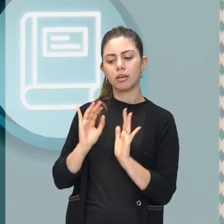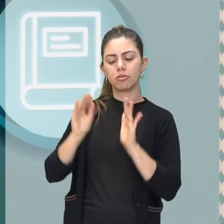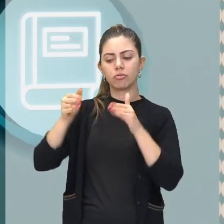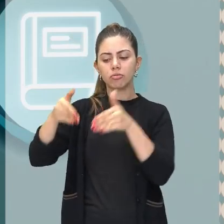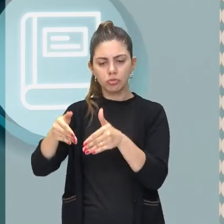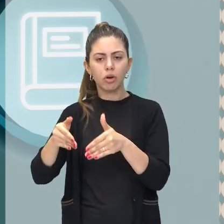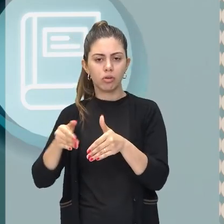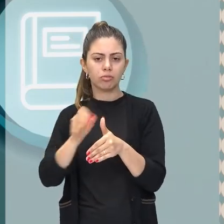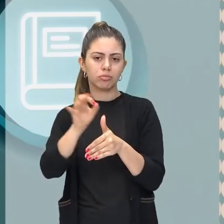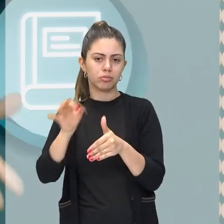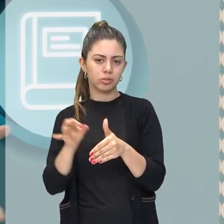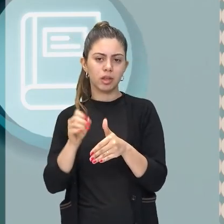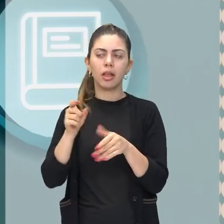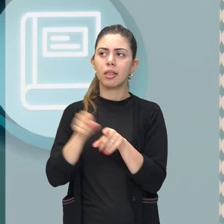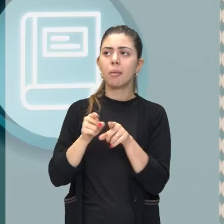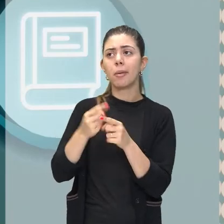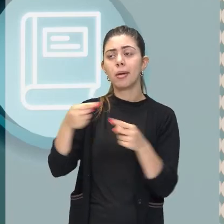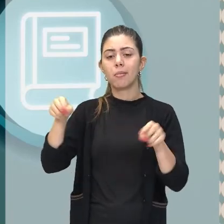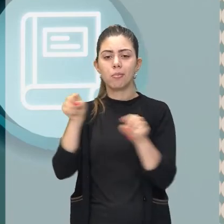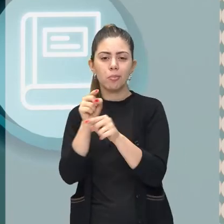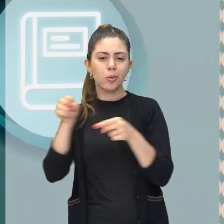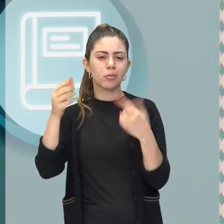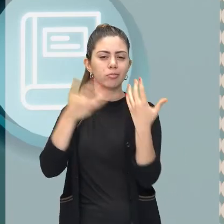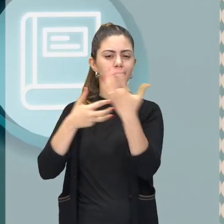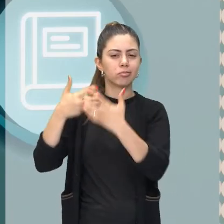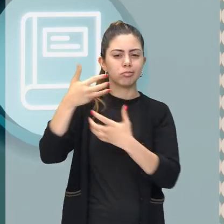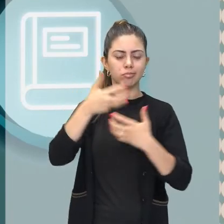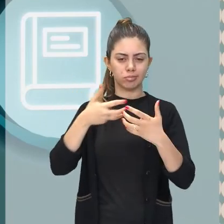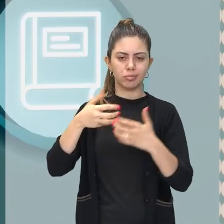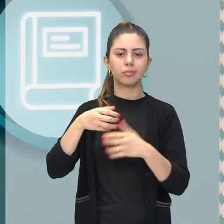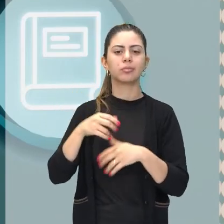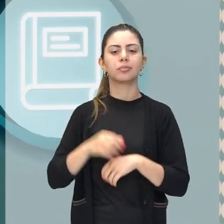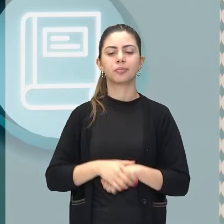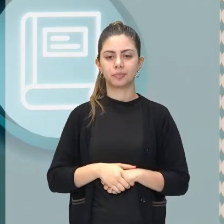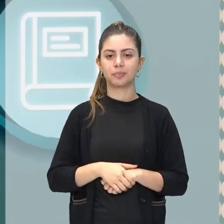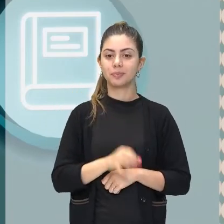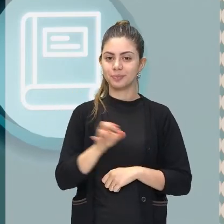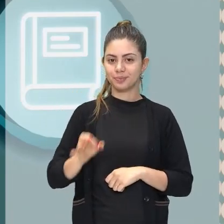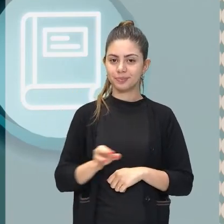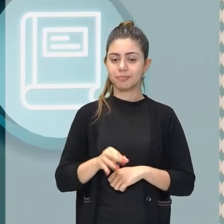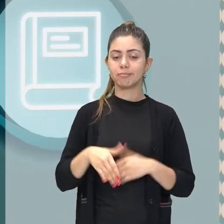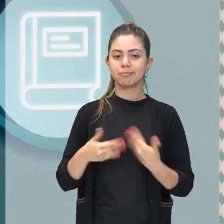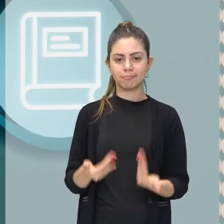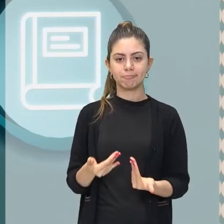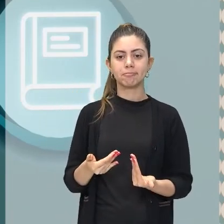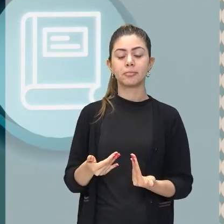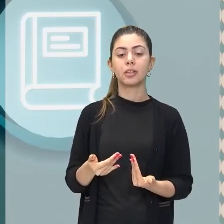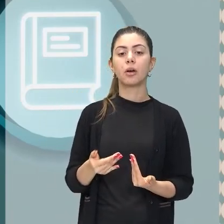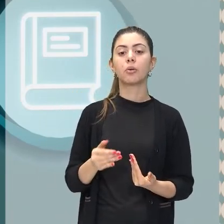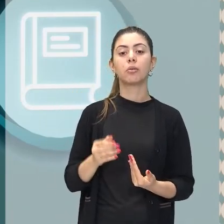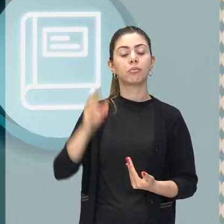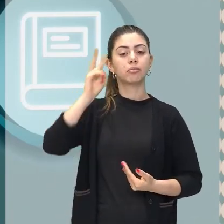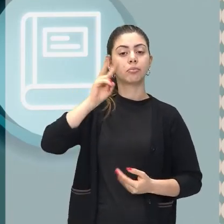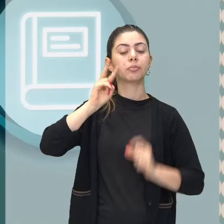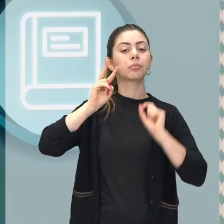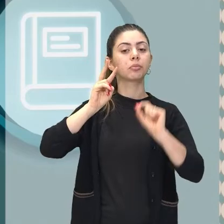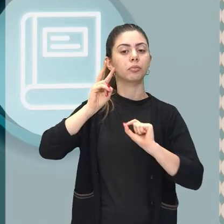subjetivo, certo? Musicalidade ali do simbolismo, certinho? Então, muito bem, olha, só para